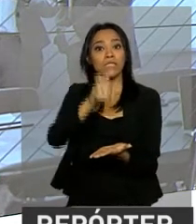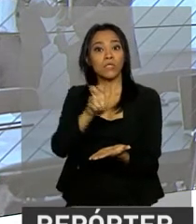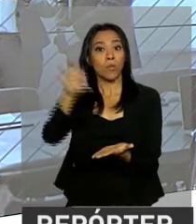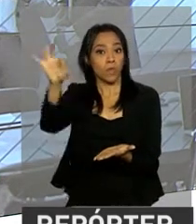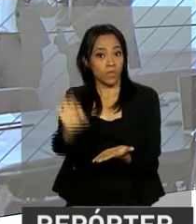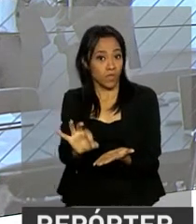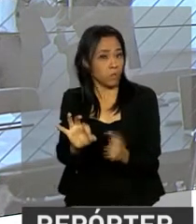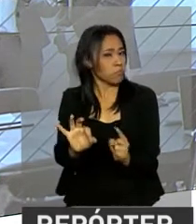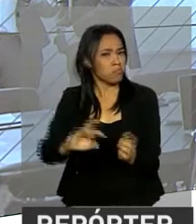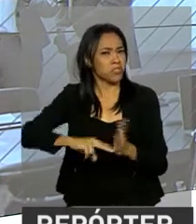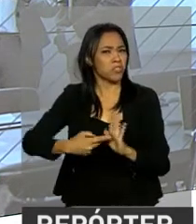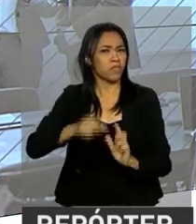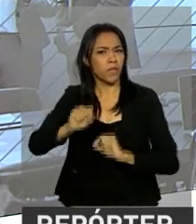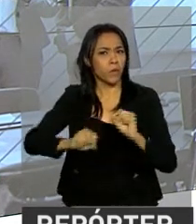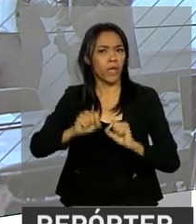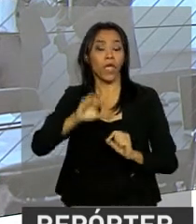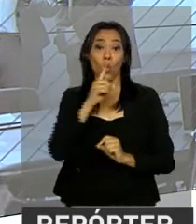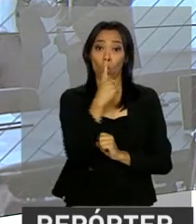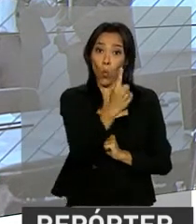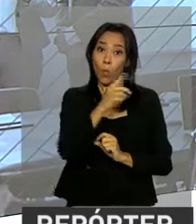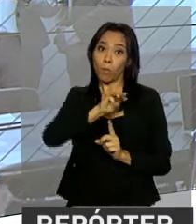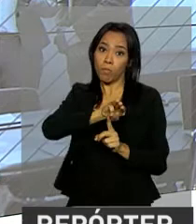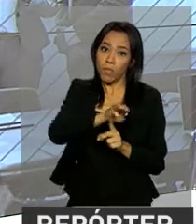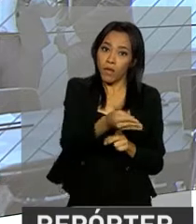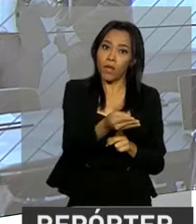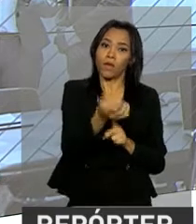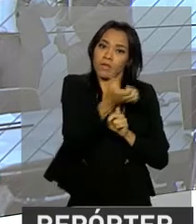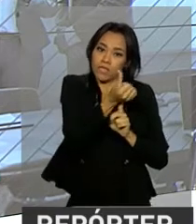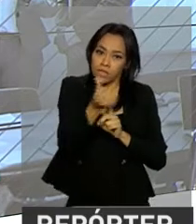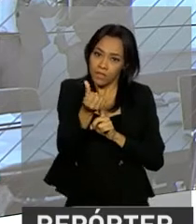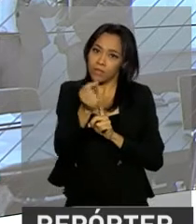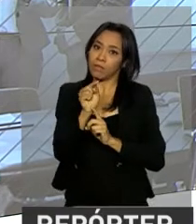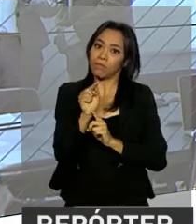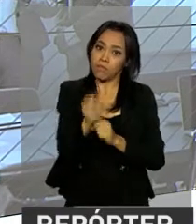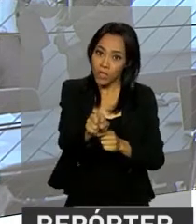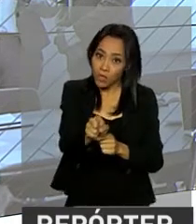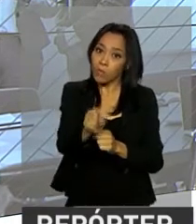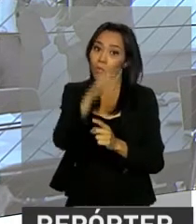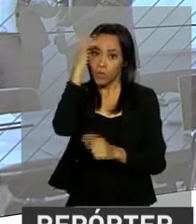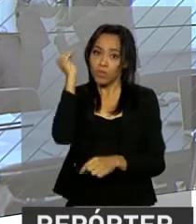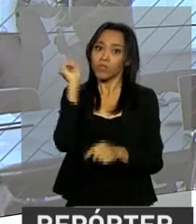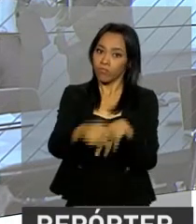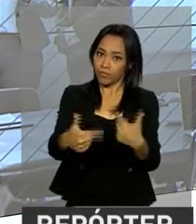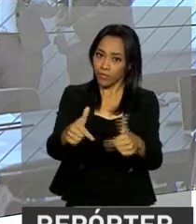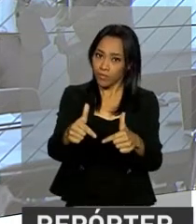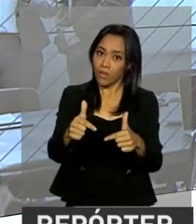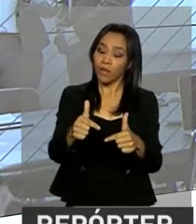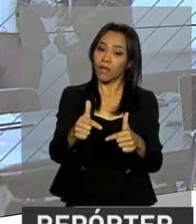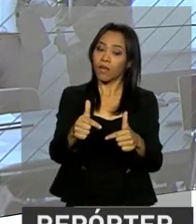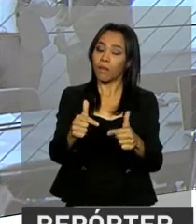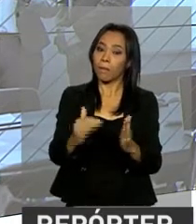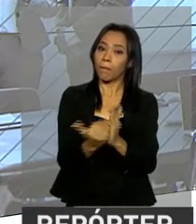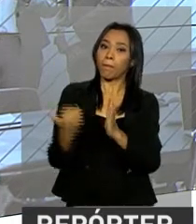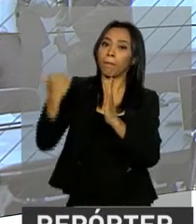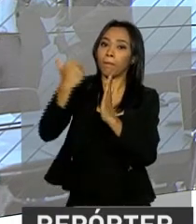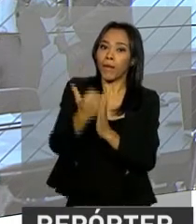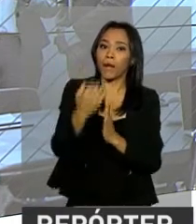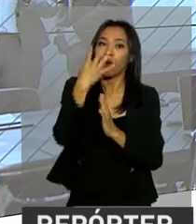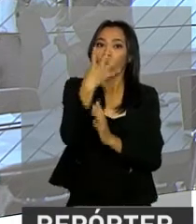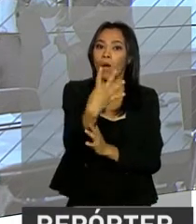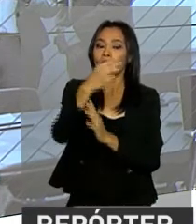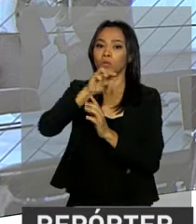ou seja, passou de 1 milhão e 600 mil empregados em 2011 para 4 milhões